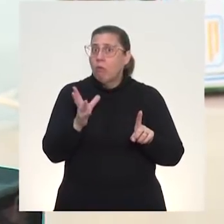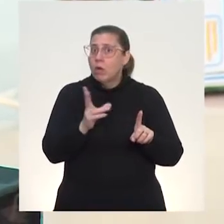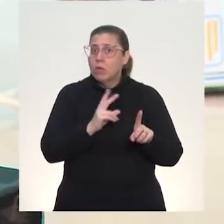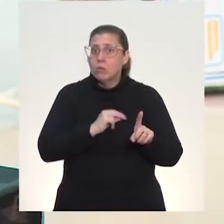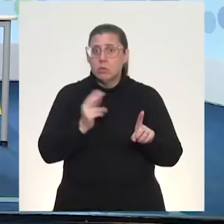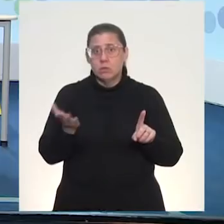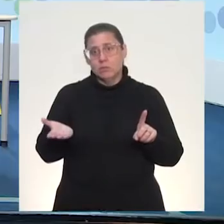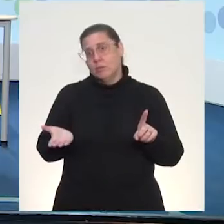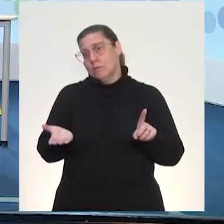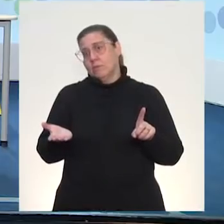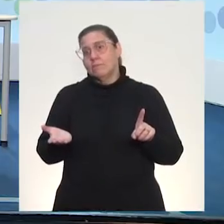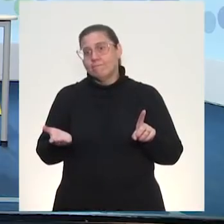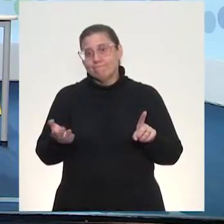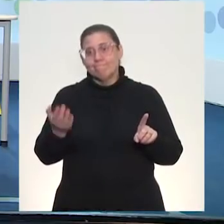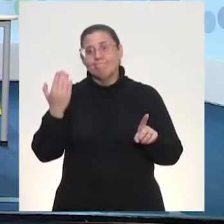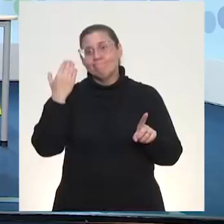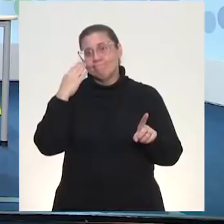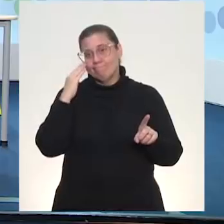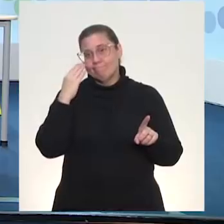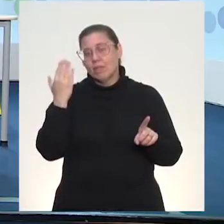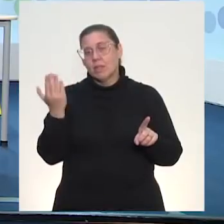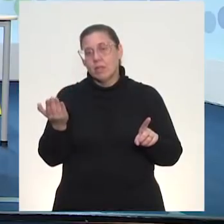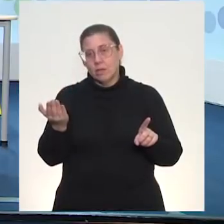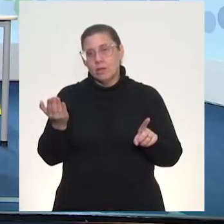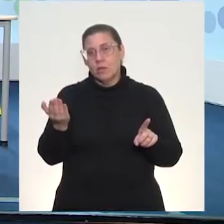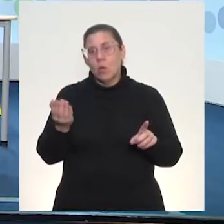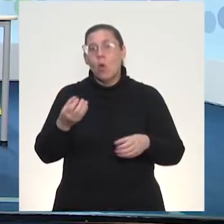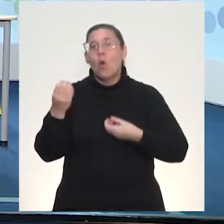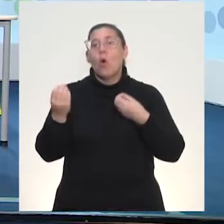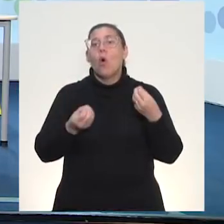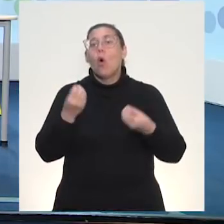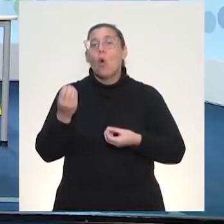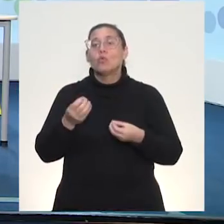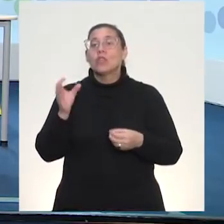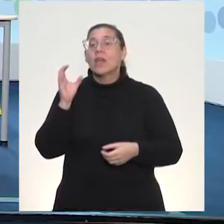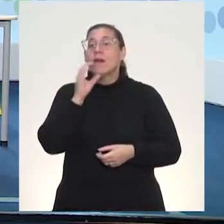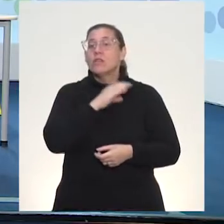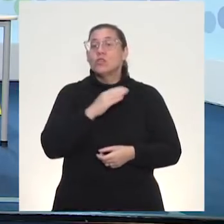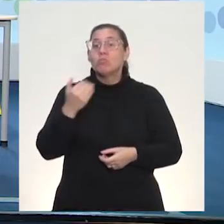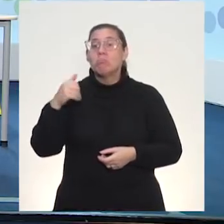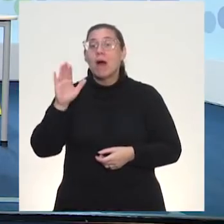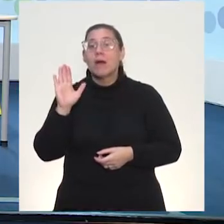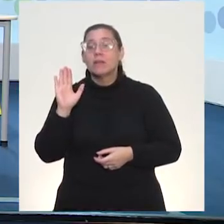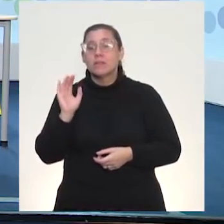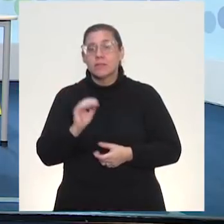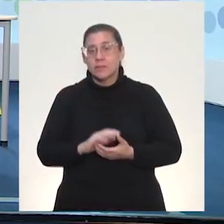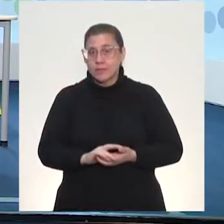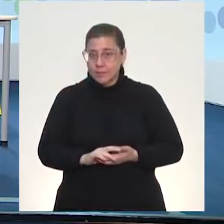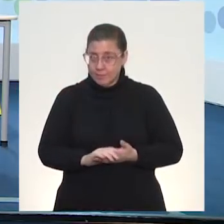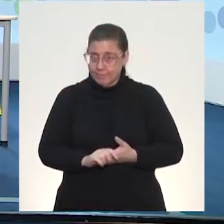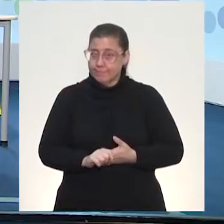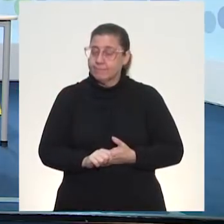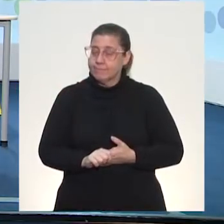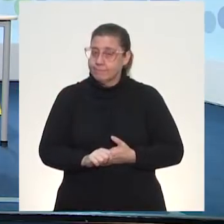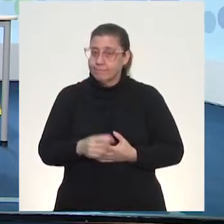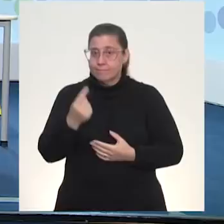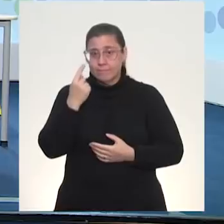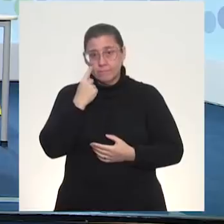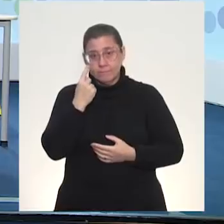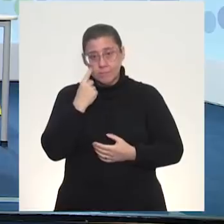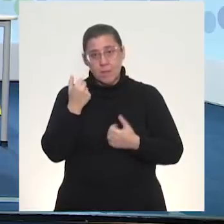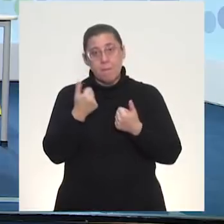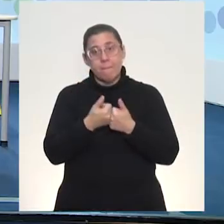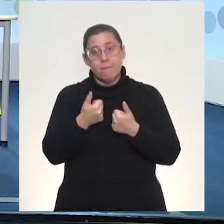não é difícil então do estudante concluir, né? Onde é que ficou mais quente aí, né? Próximo à